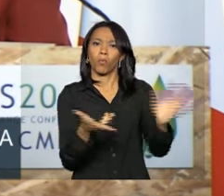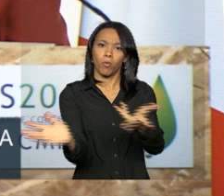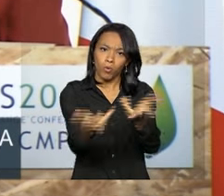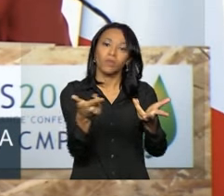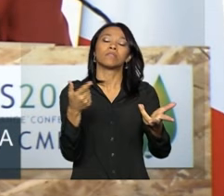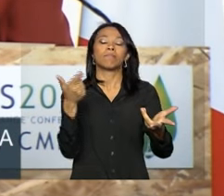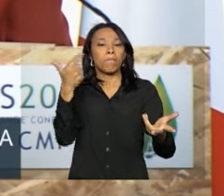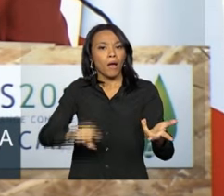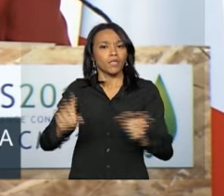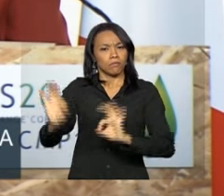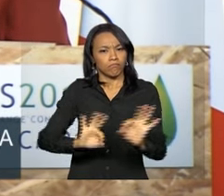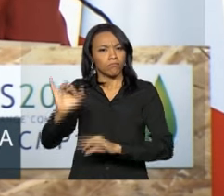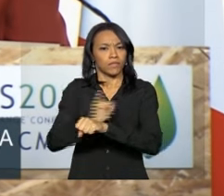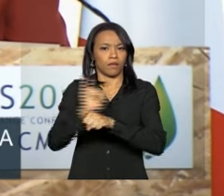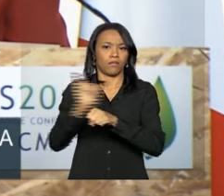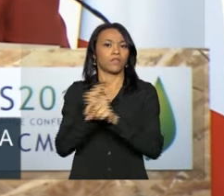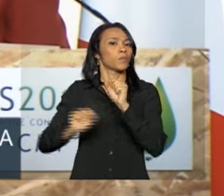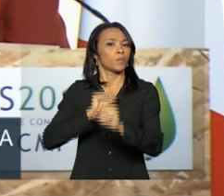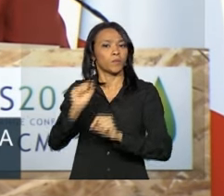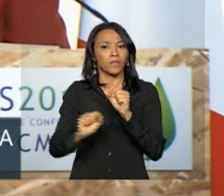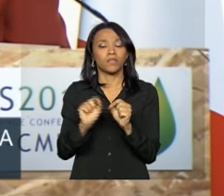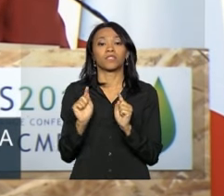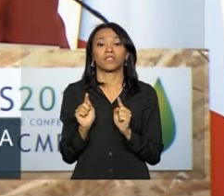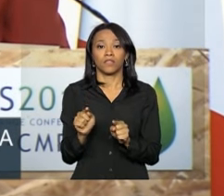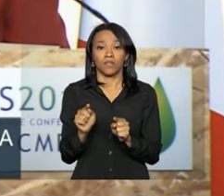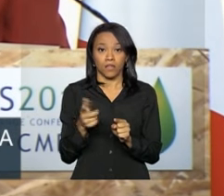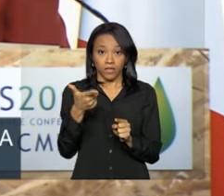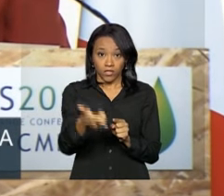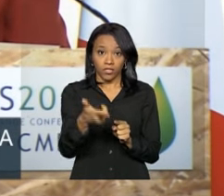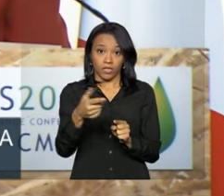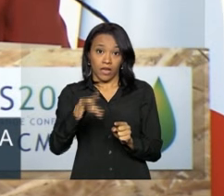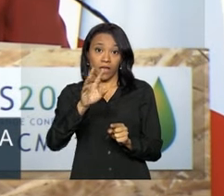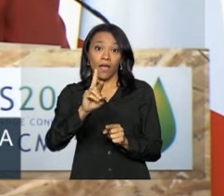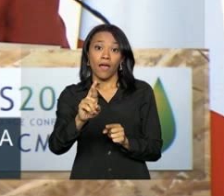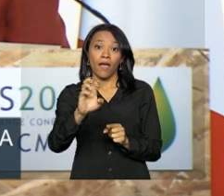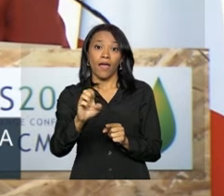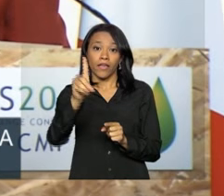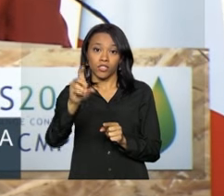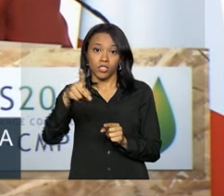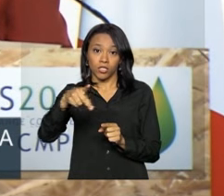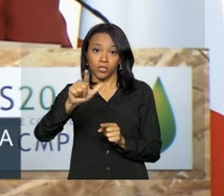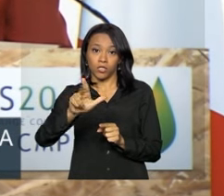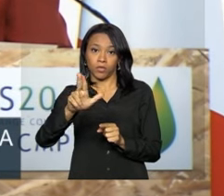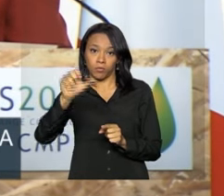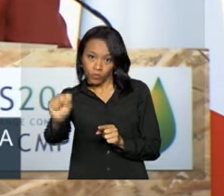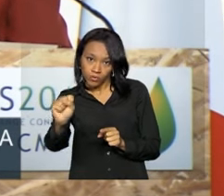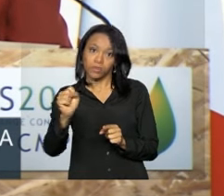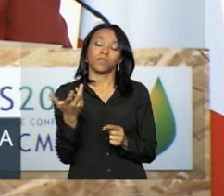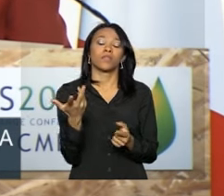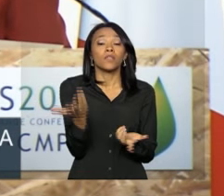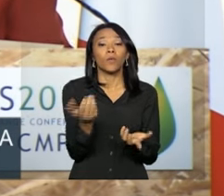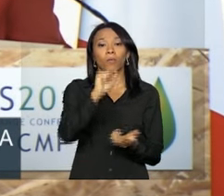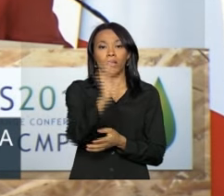patamar de ação, com a adoção da Estratégia Nacional da Rede Plus. O Brasil já